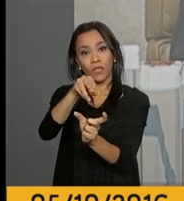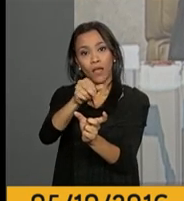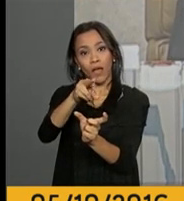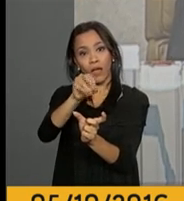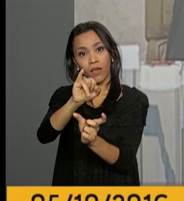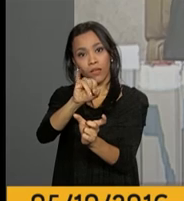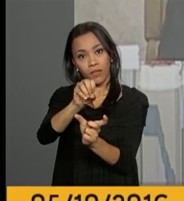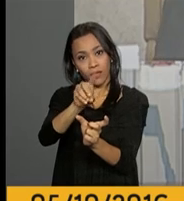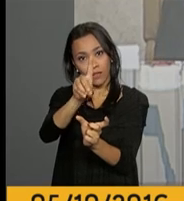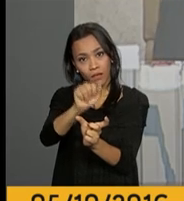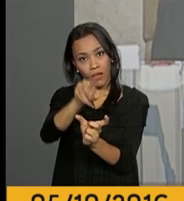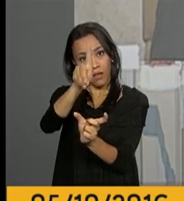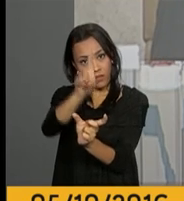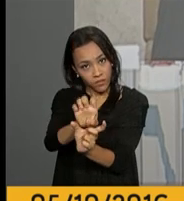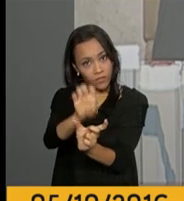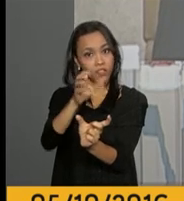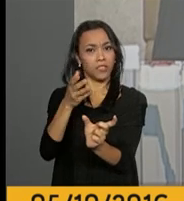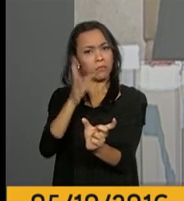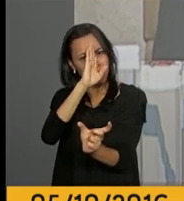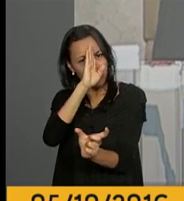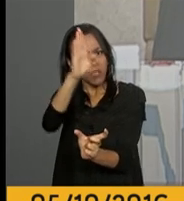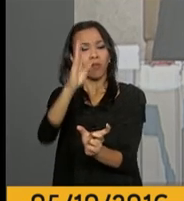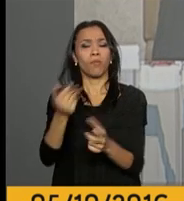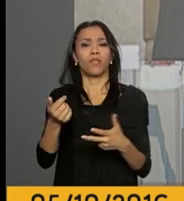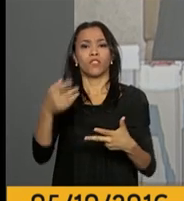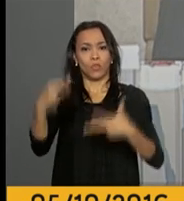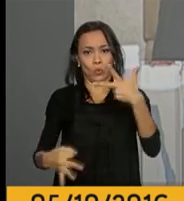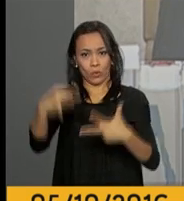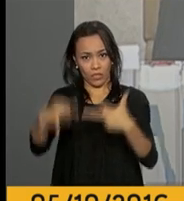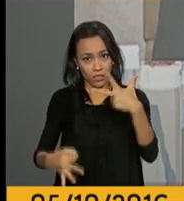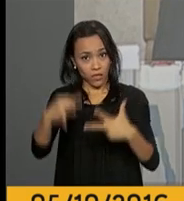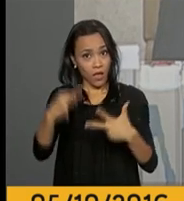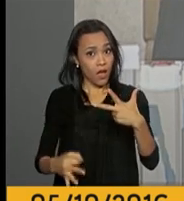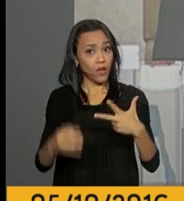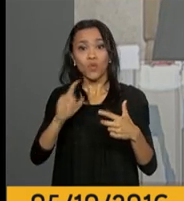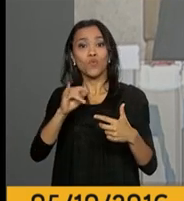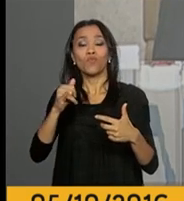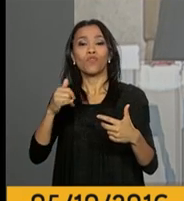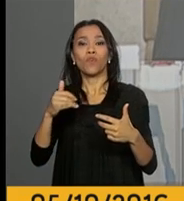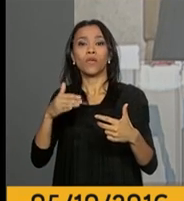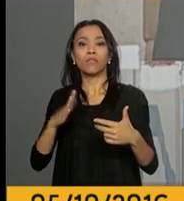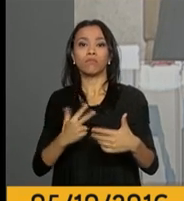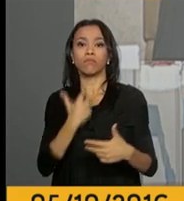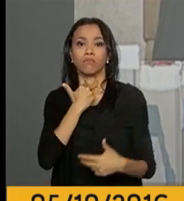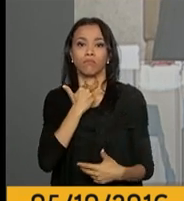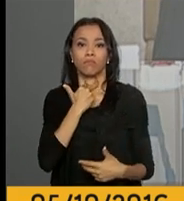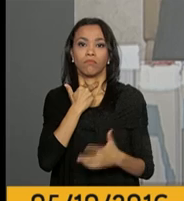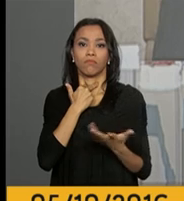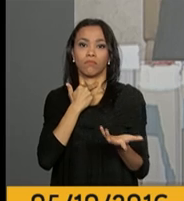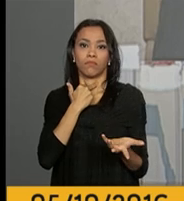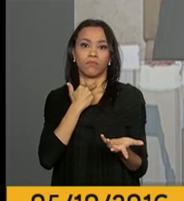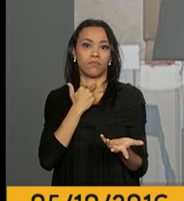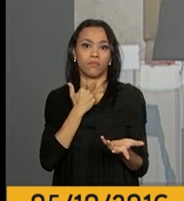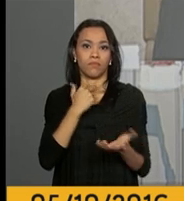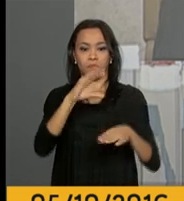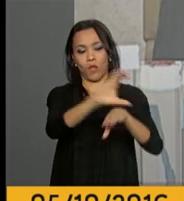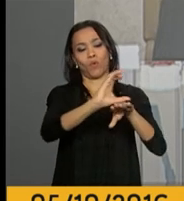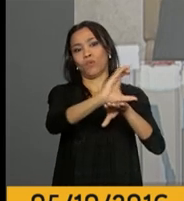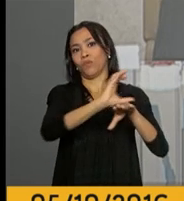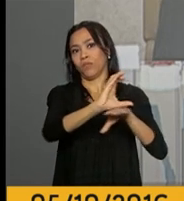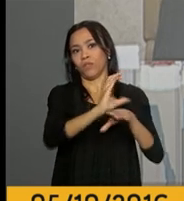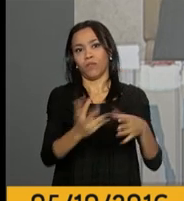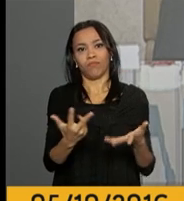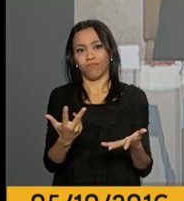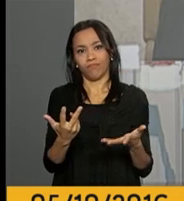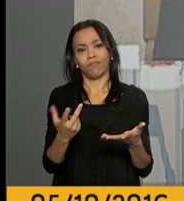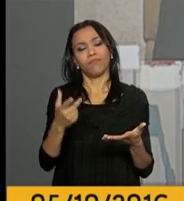eh especialmente do Judiciário não foi coartada não foi impedida pelo pela pela Constituição Federal